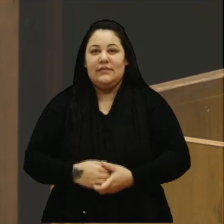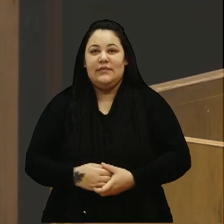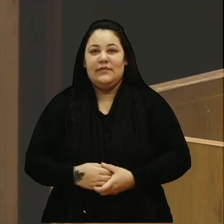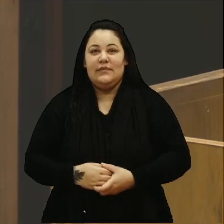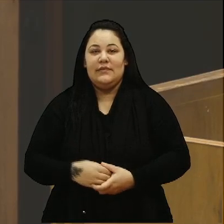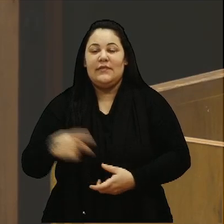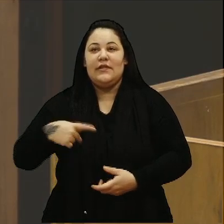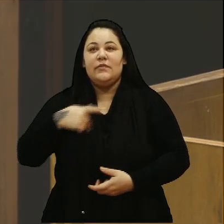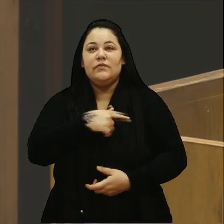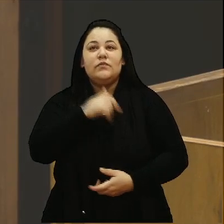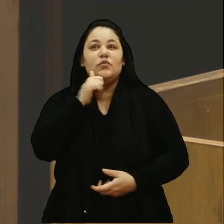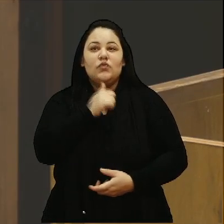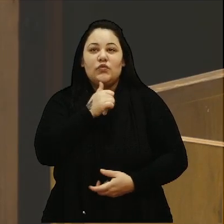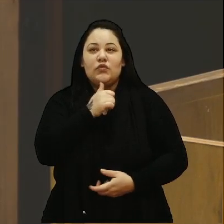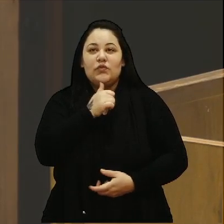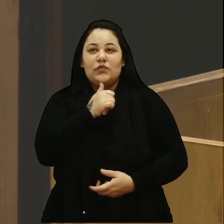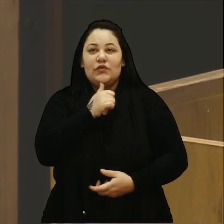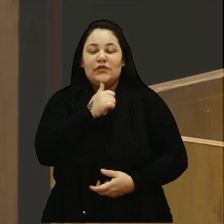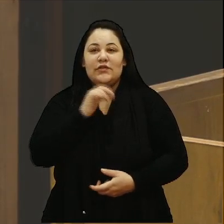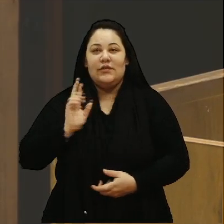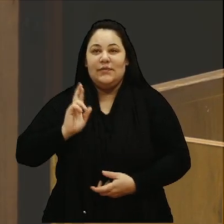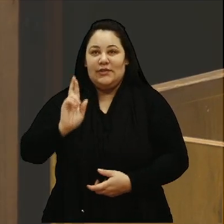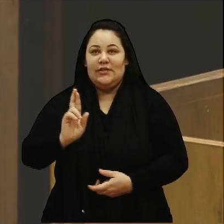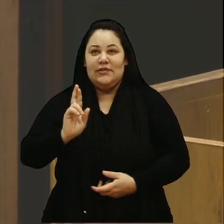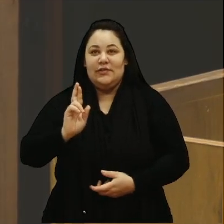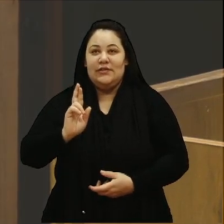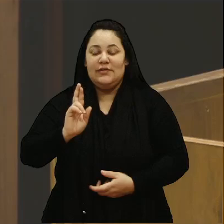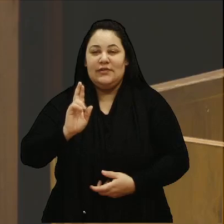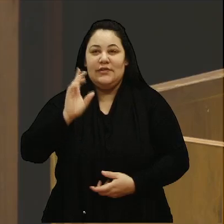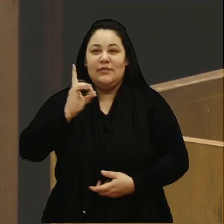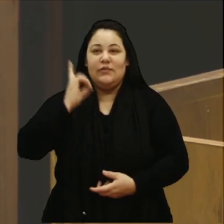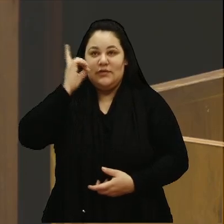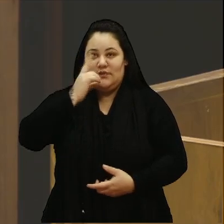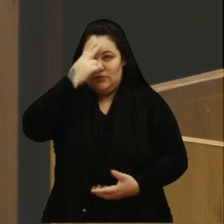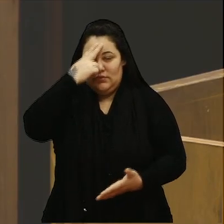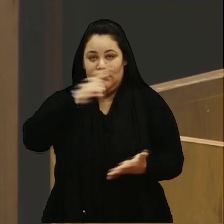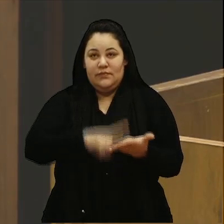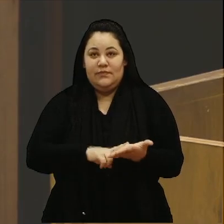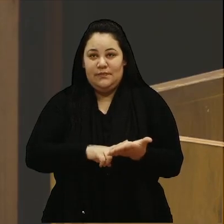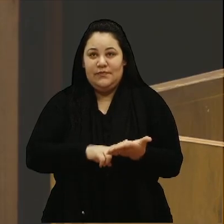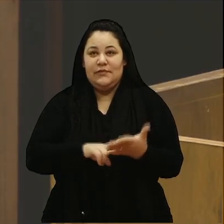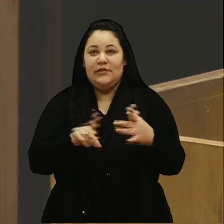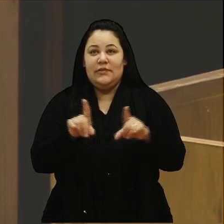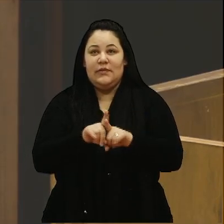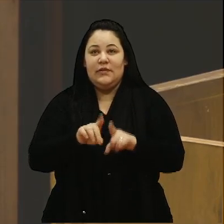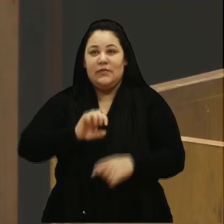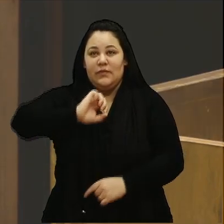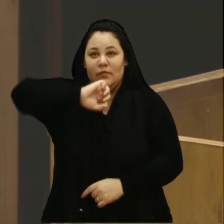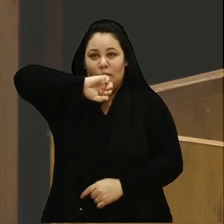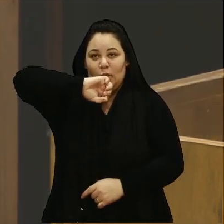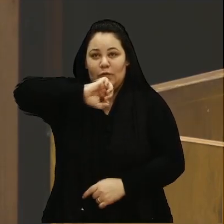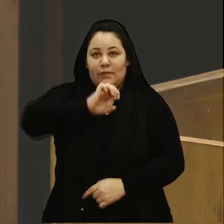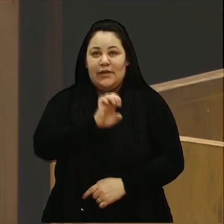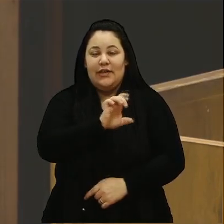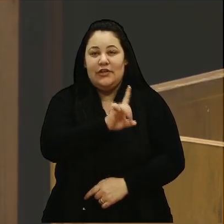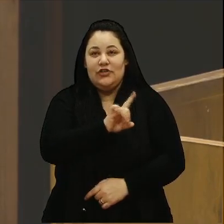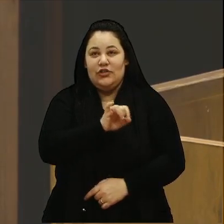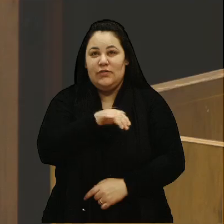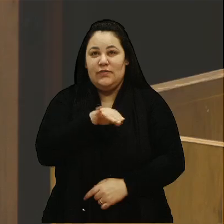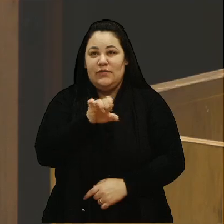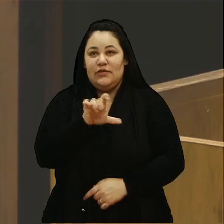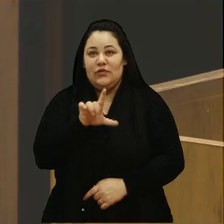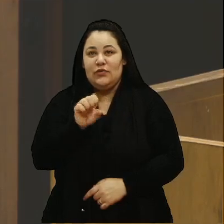pastora Milka Giulianotti, representando o deputado Neril Carteiro. O bispo Edmilson, muito obrigado, representando o